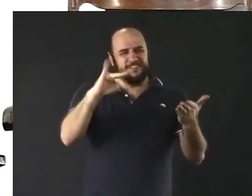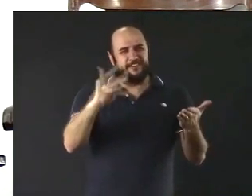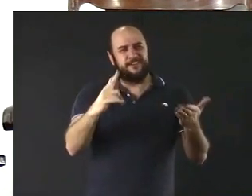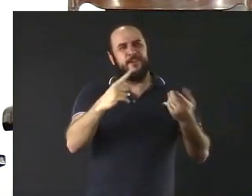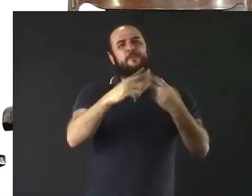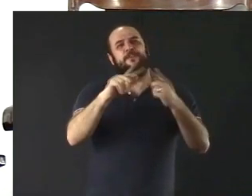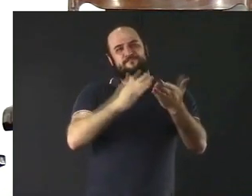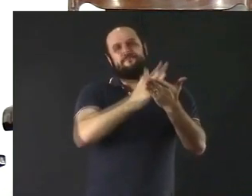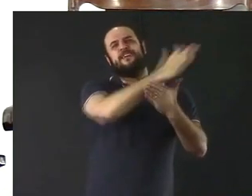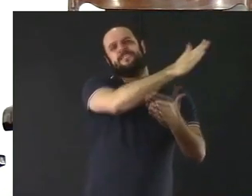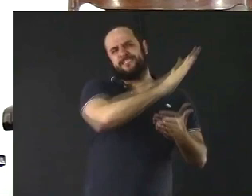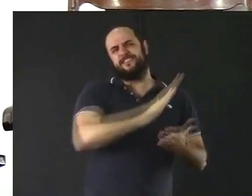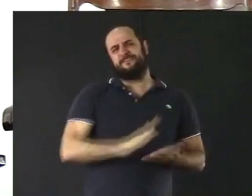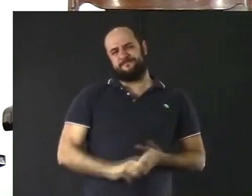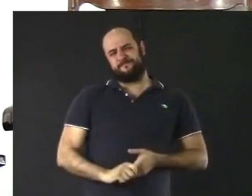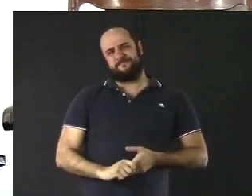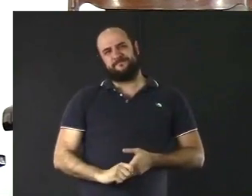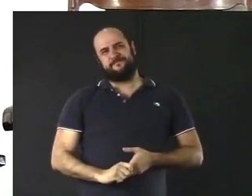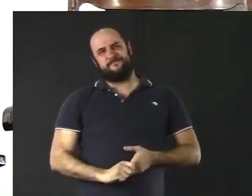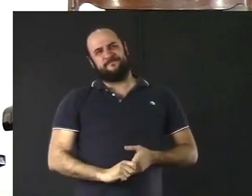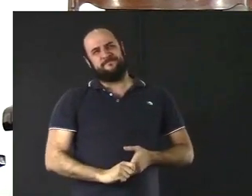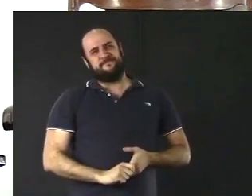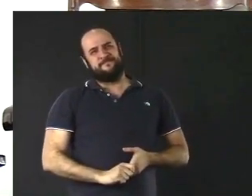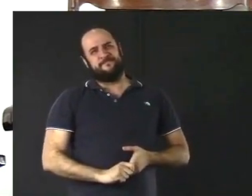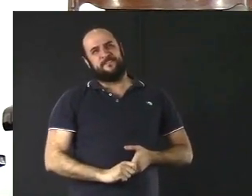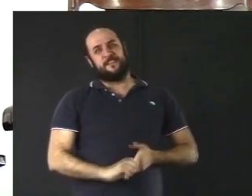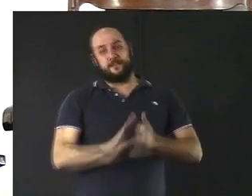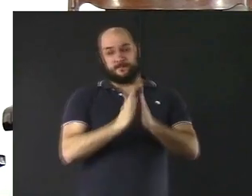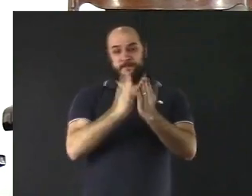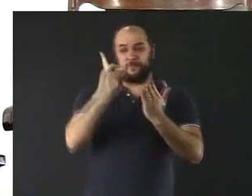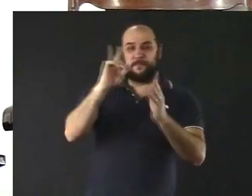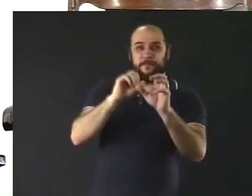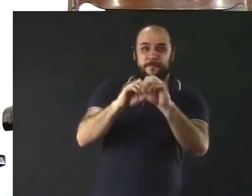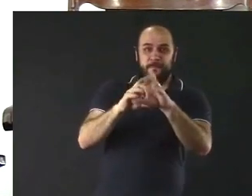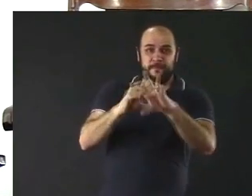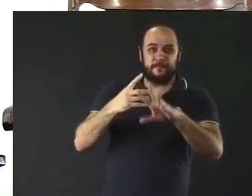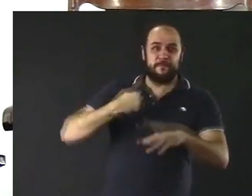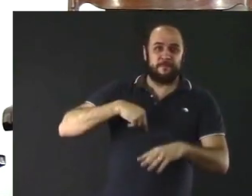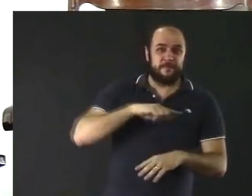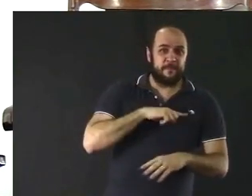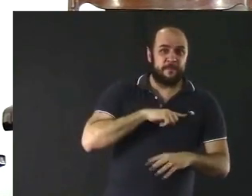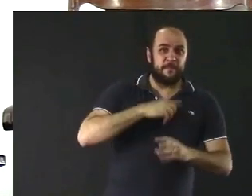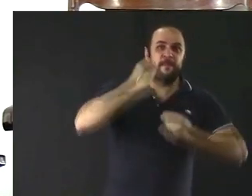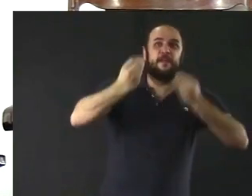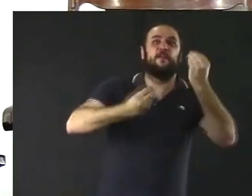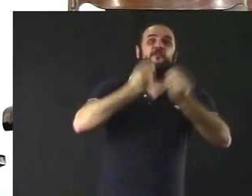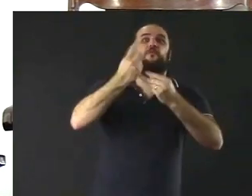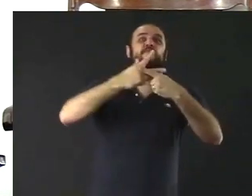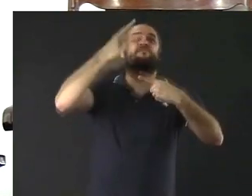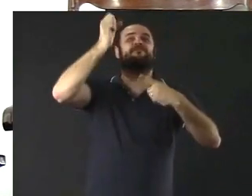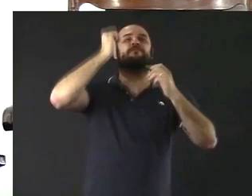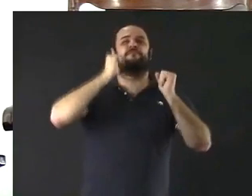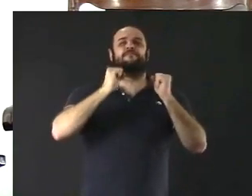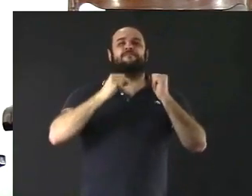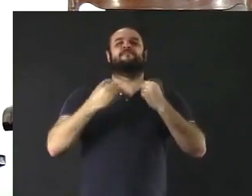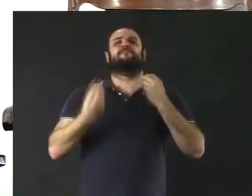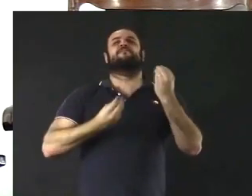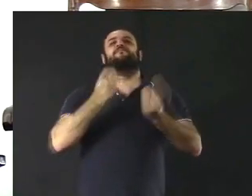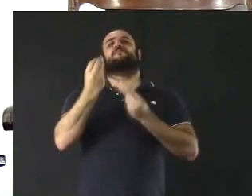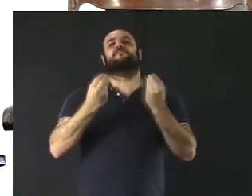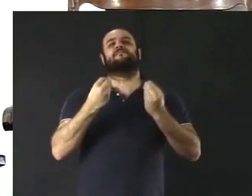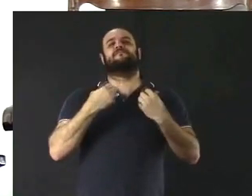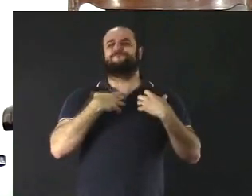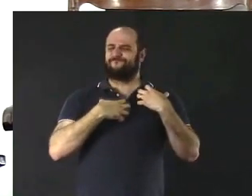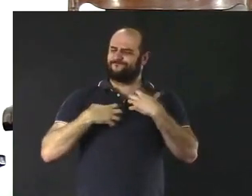passa. E o texto vai nos ensinar como podemos vencer essa